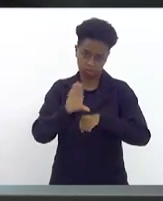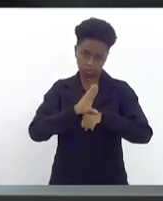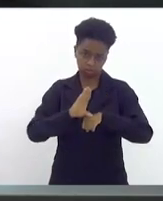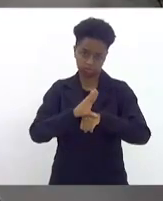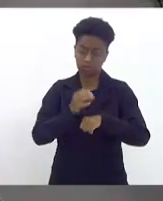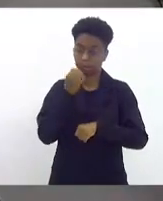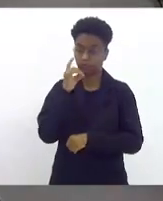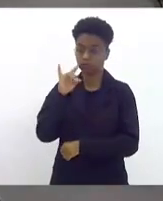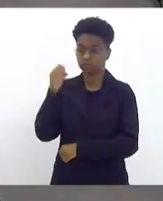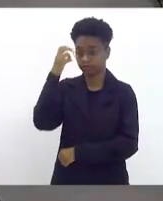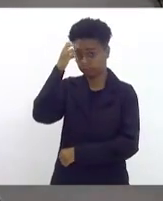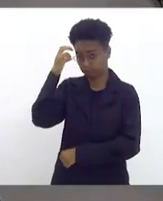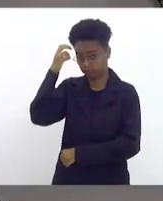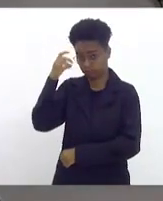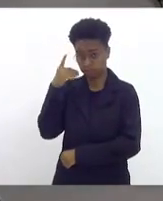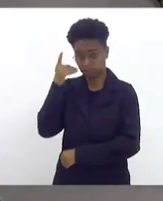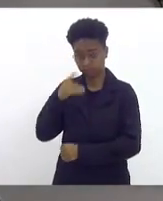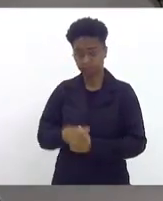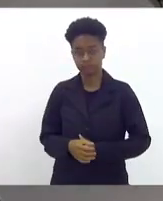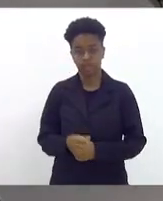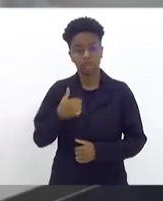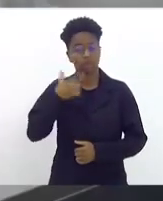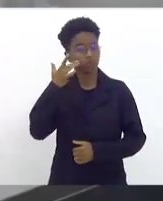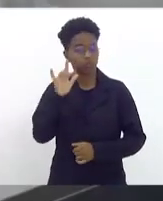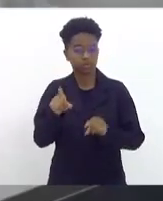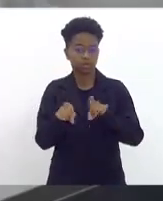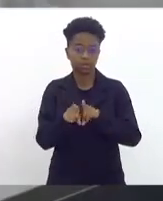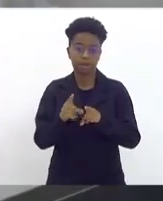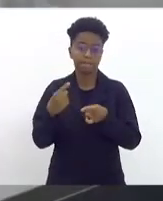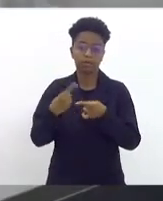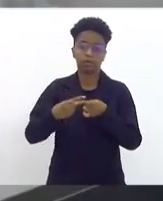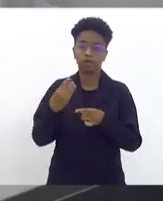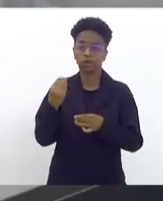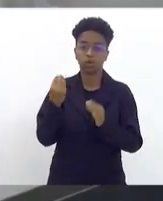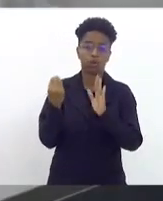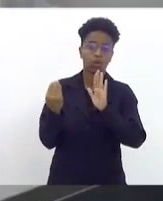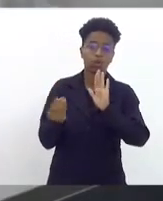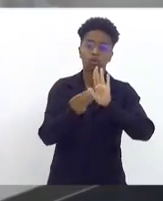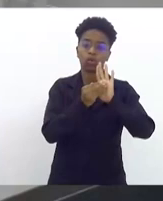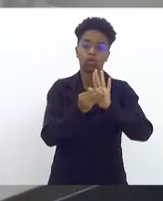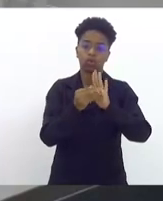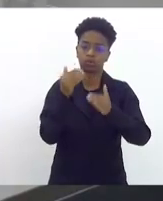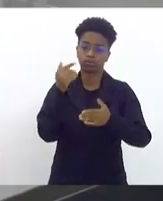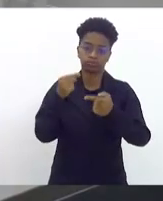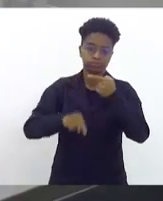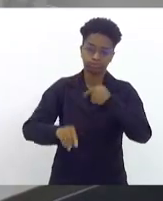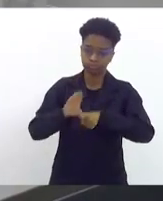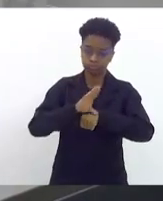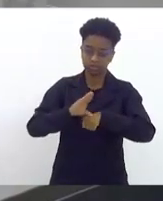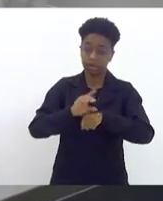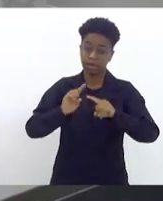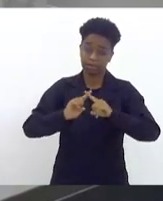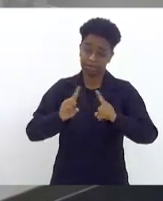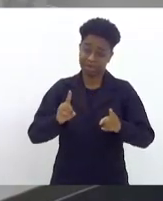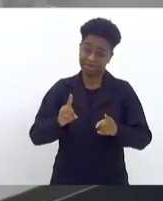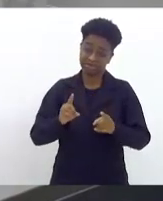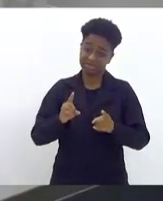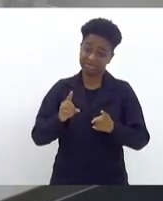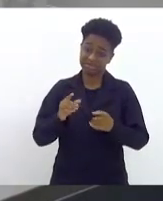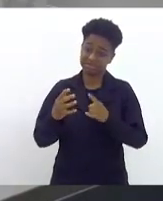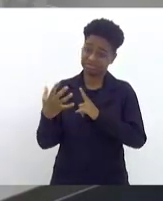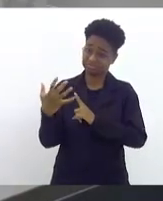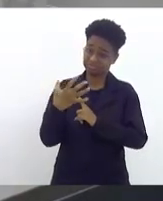tele Verônica eu não sei exatamente as razões da inconstitucionalidade mas me filiu a tese e seria o meu voto